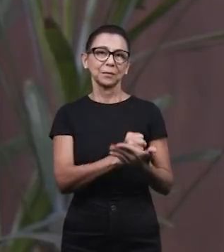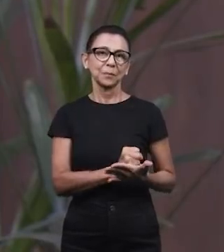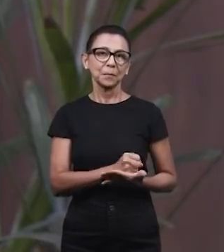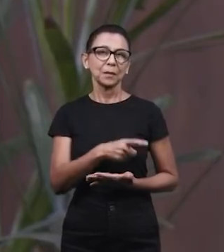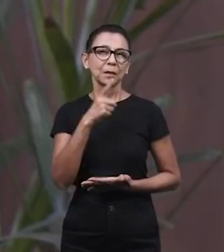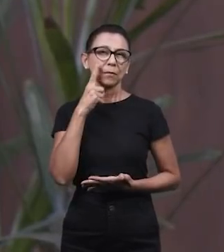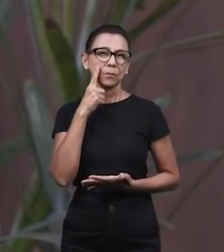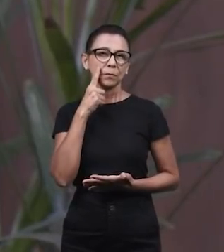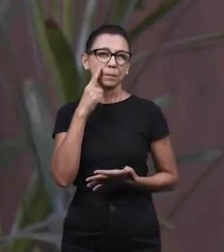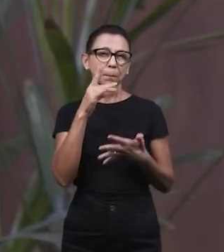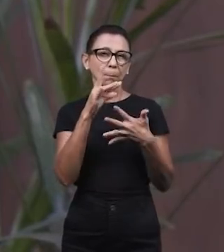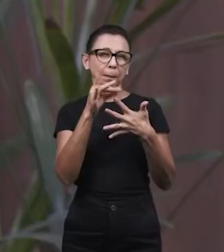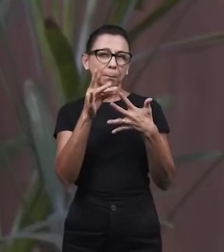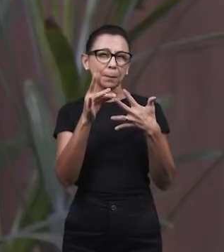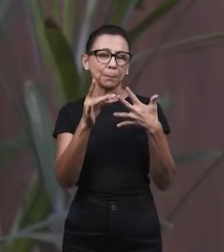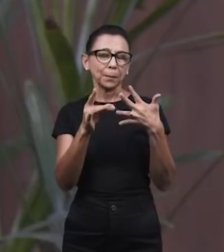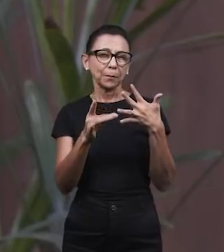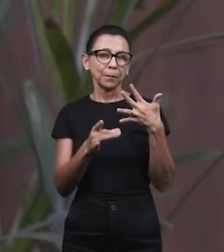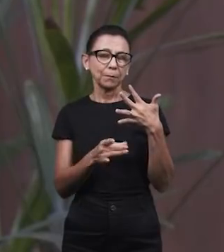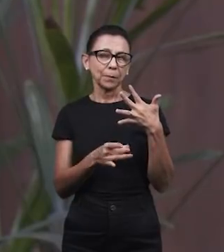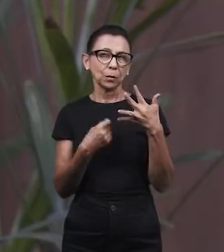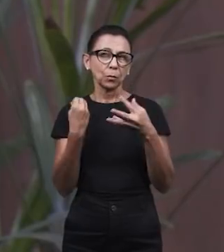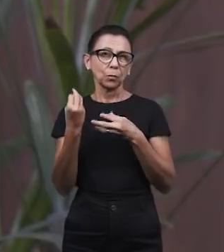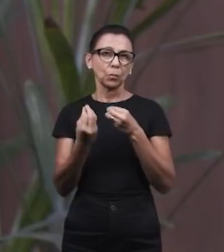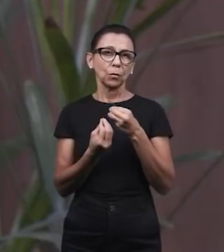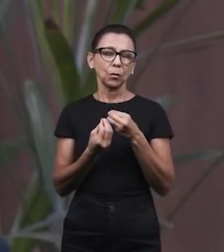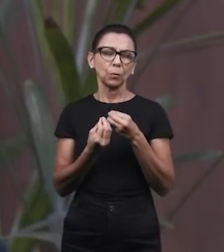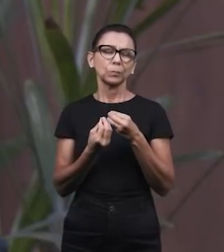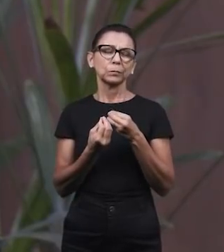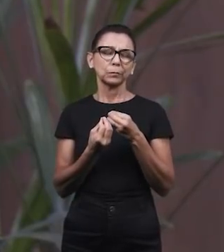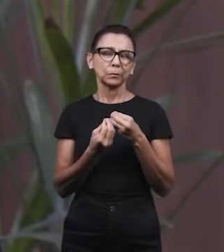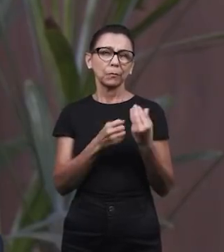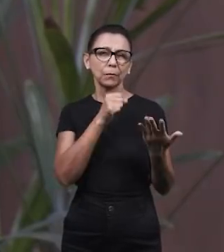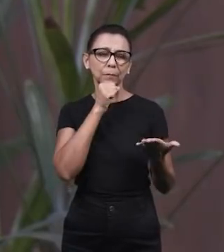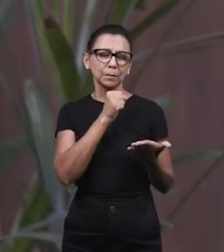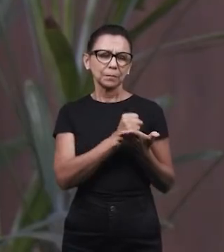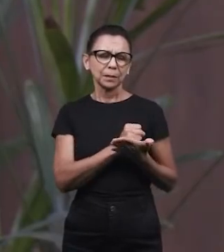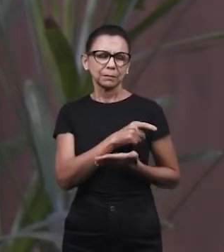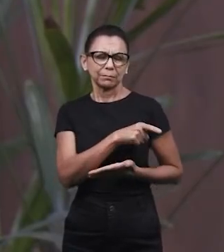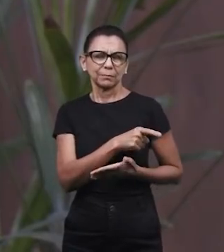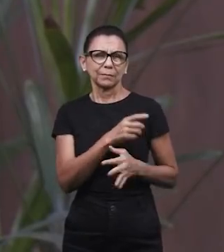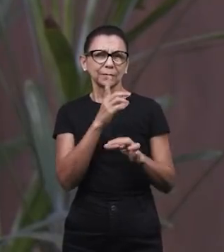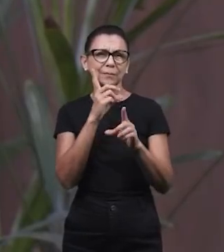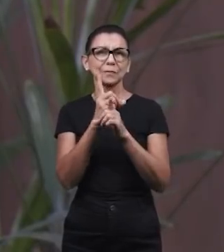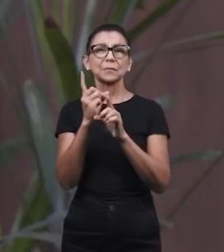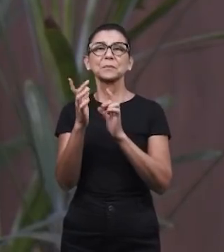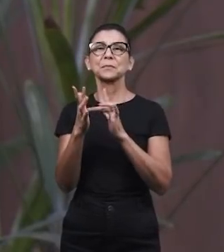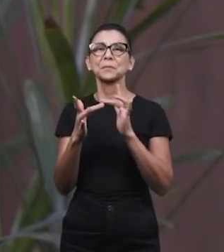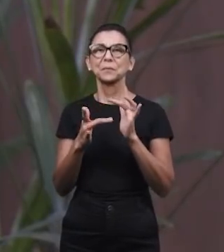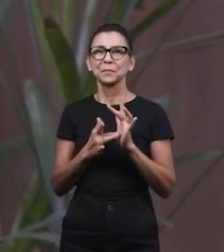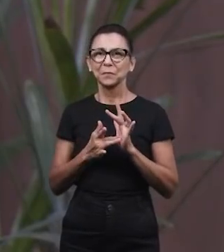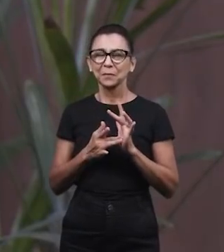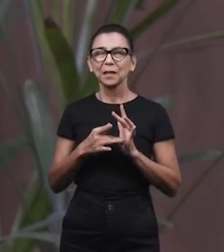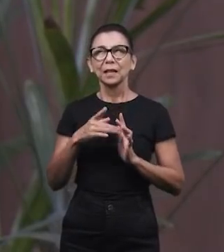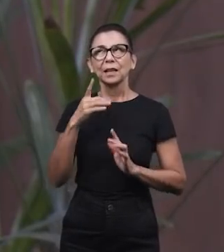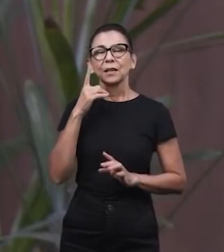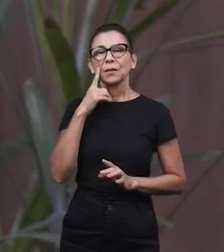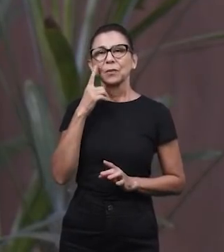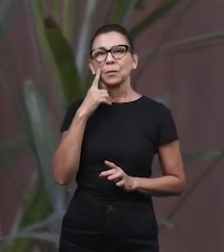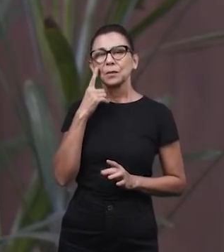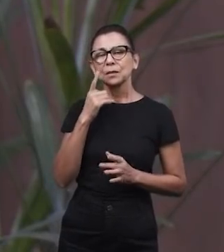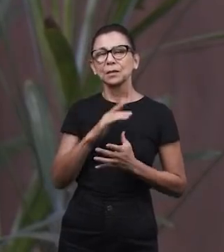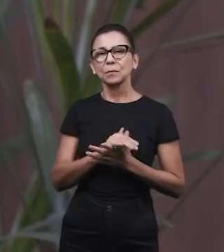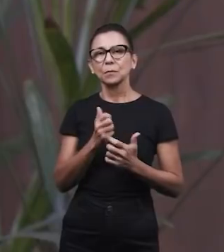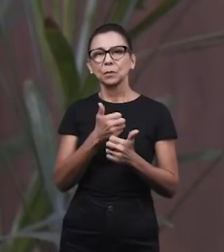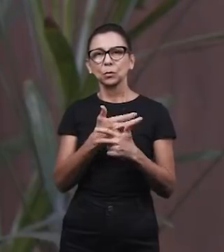a ver detalhadamente como você consegue descobrir Jesus no Velho Testamento, porque agora nós vamos falar de alguns aspectos, assim, vamos